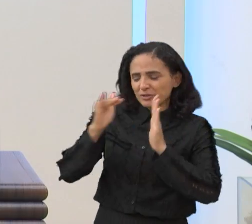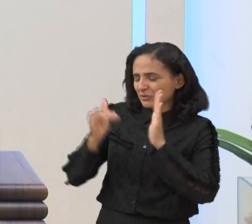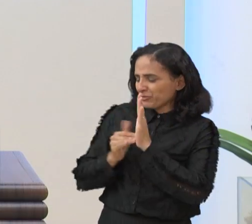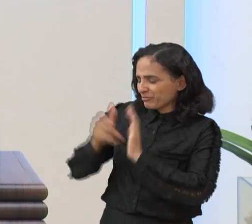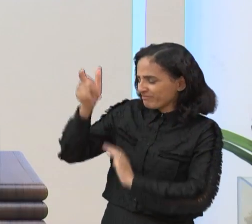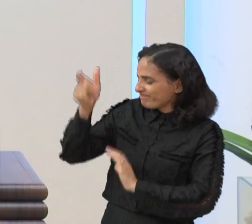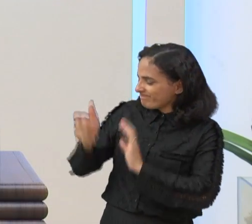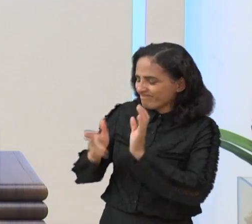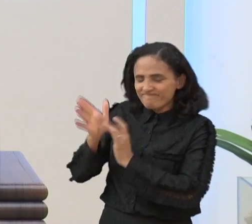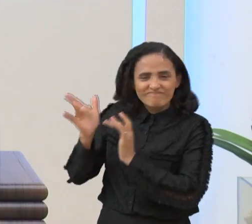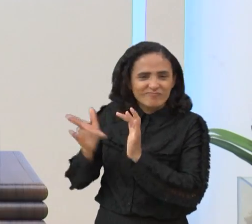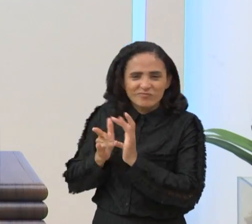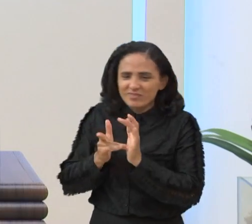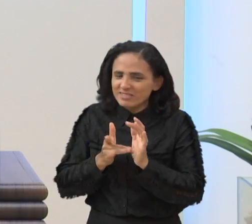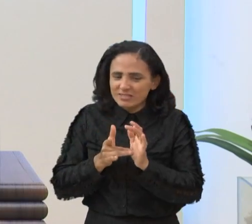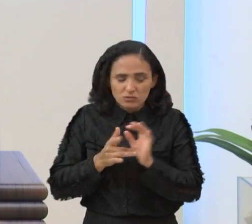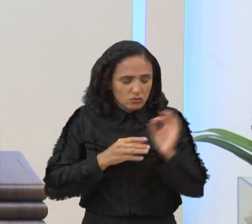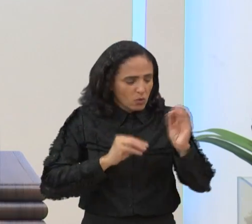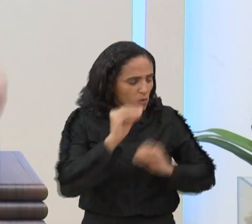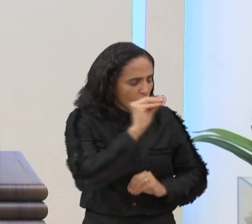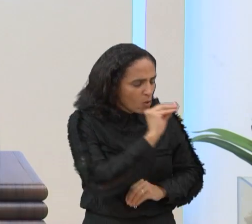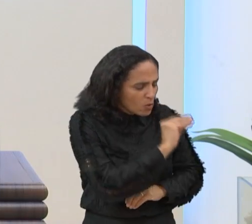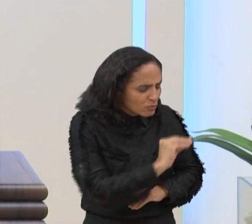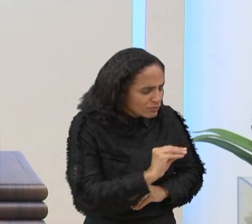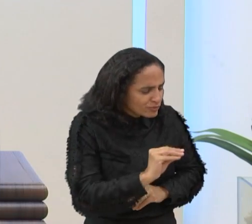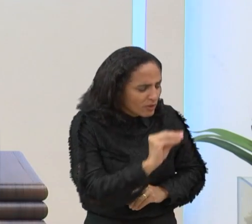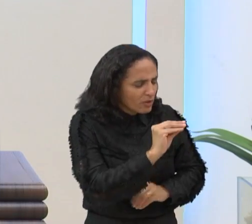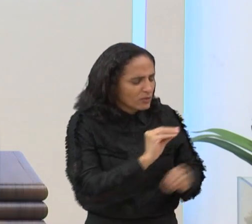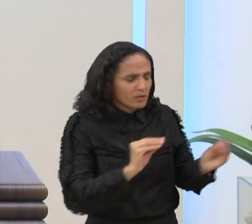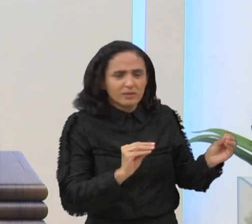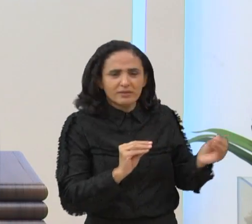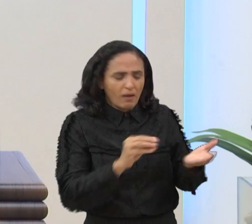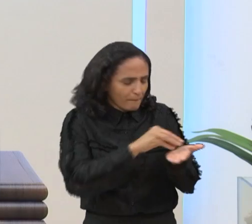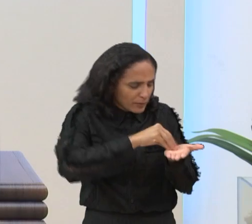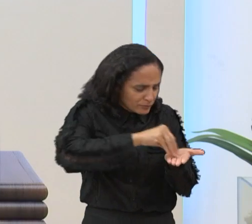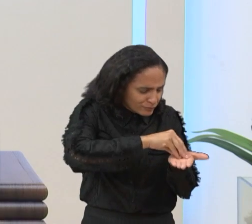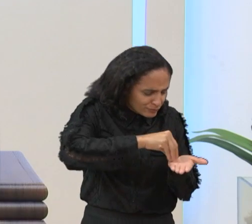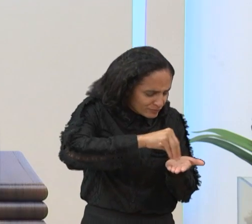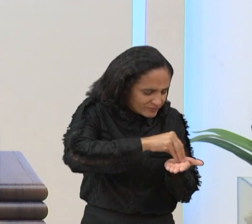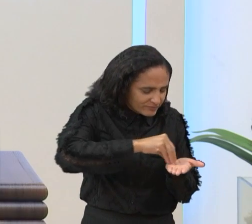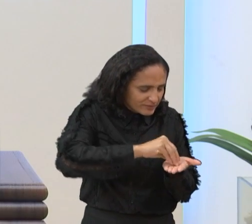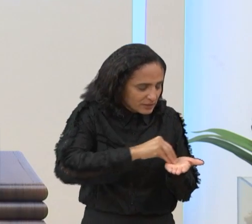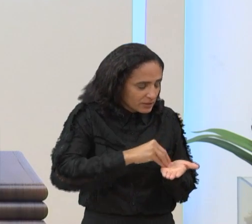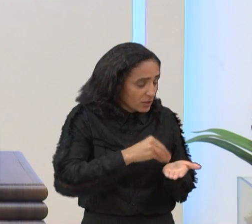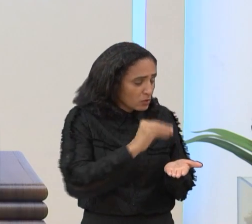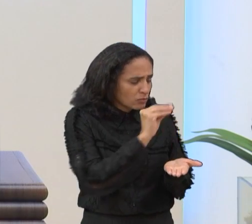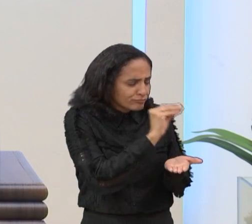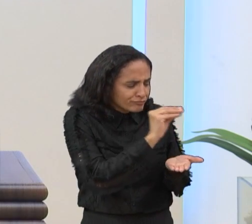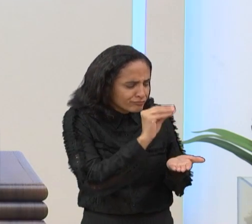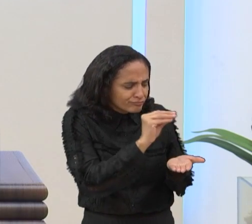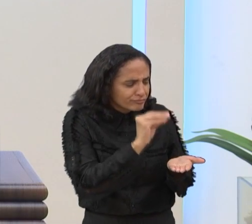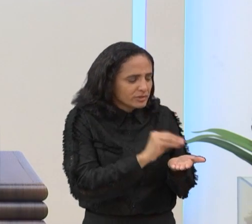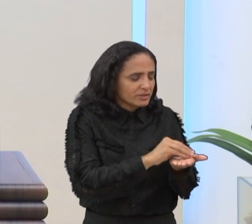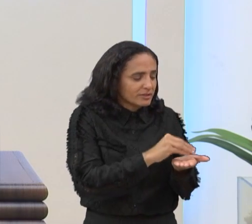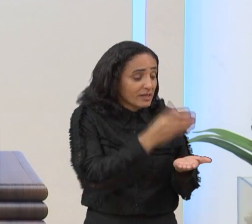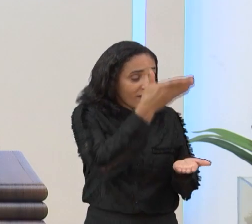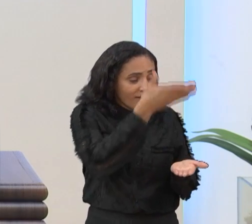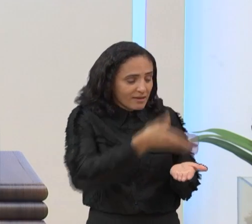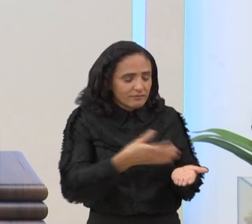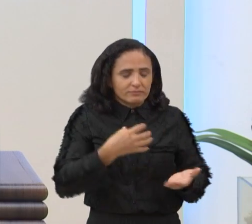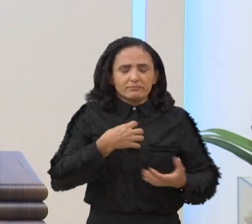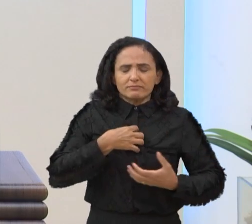Aí Jesus passa aquele material ali pegajoso, não é? E